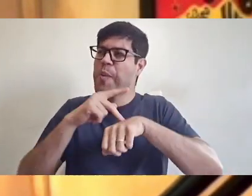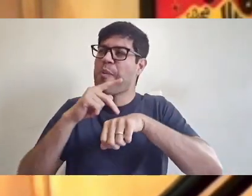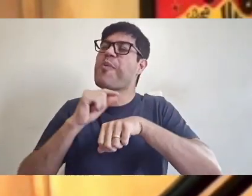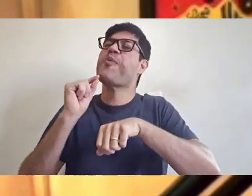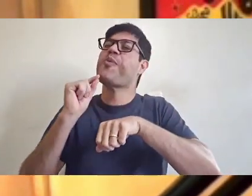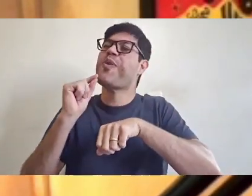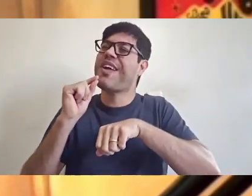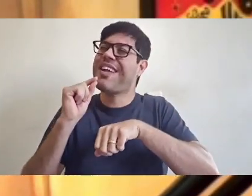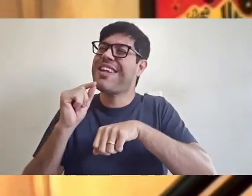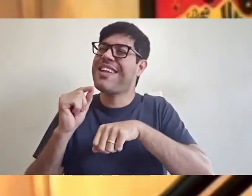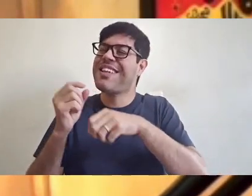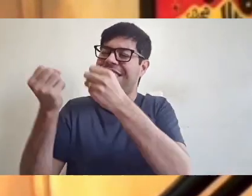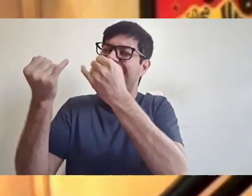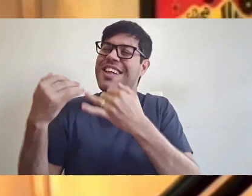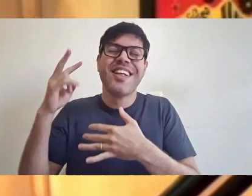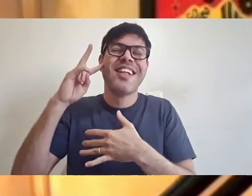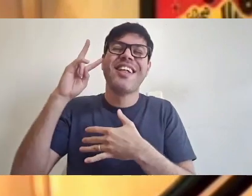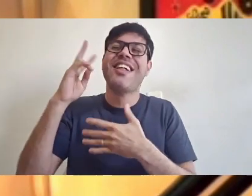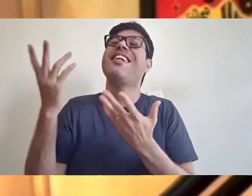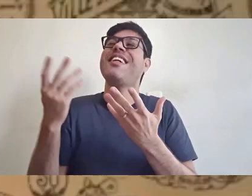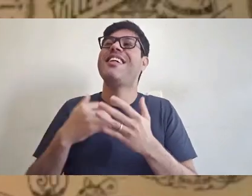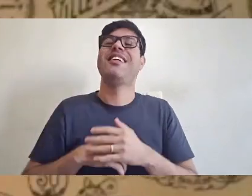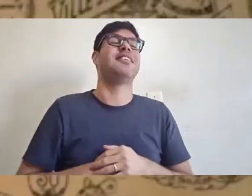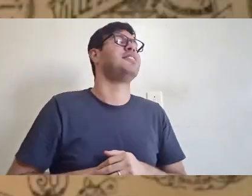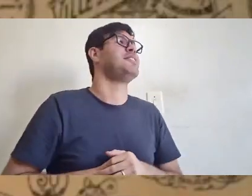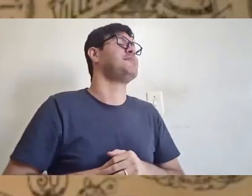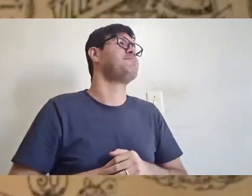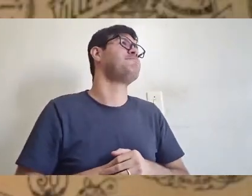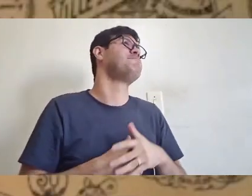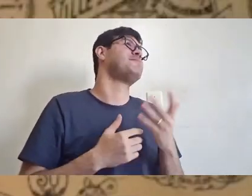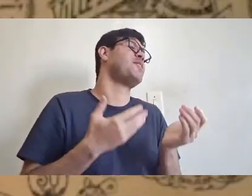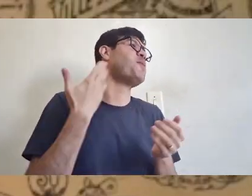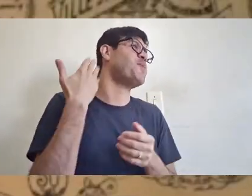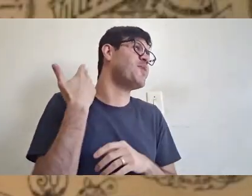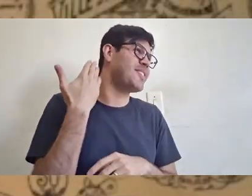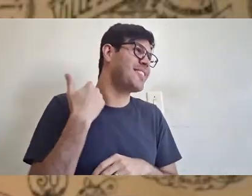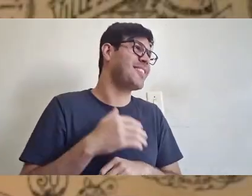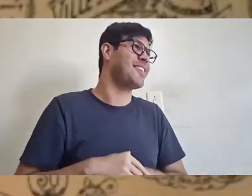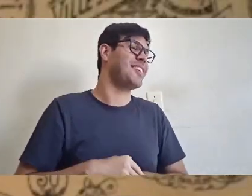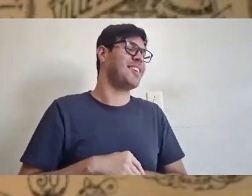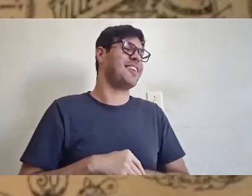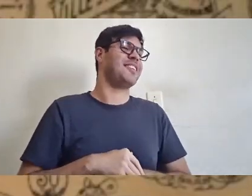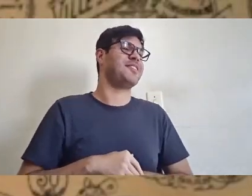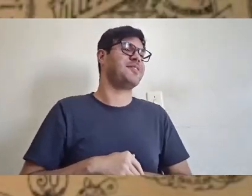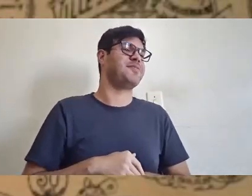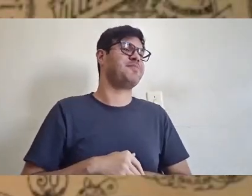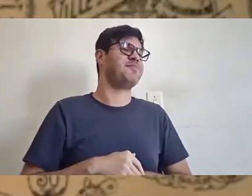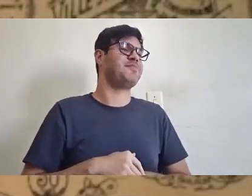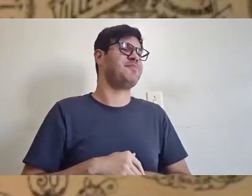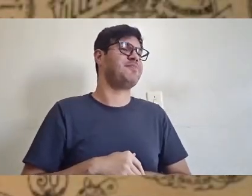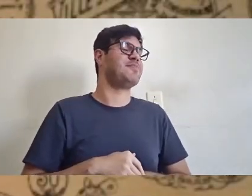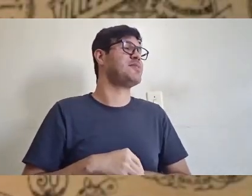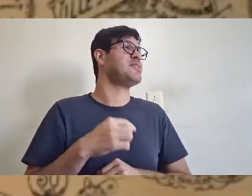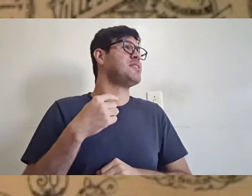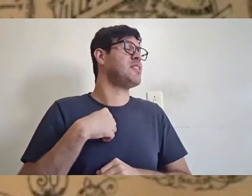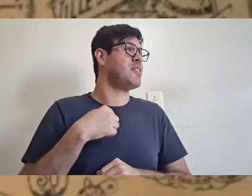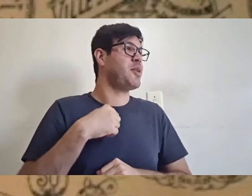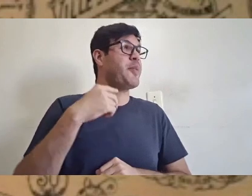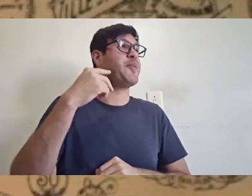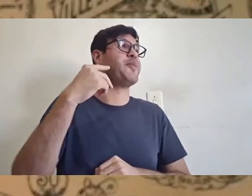ele falou, você foi lá pedir alguma coisa? na ocasião, né, eu Era prefeito. estava no cargo de